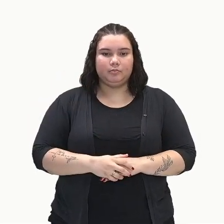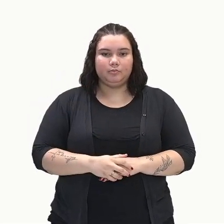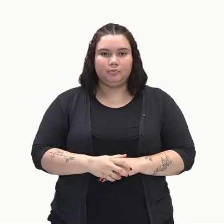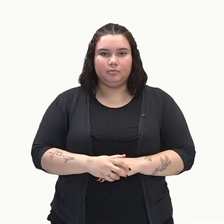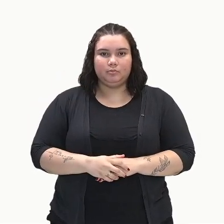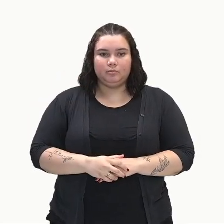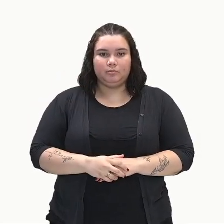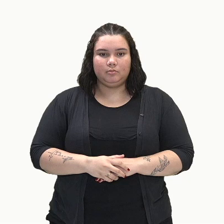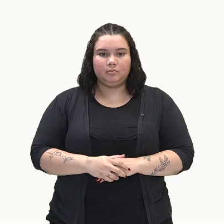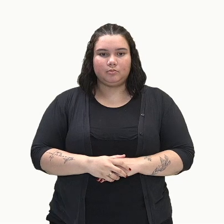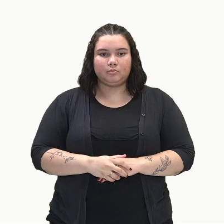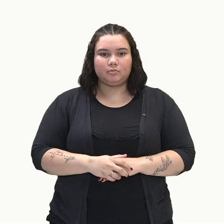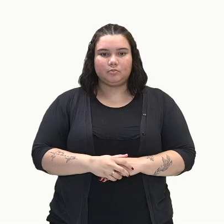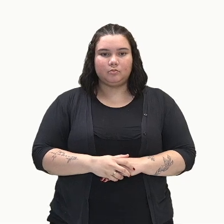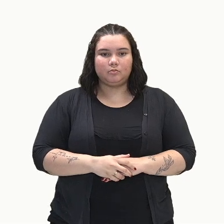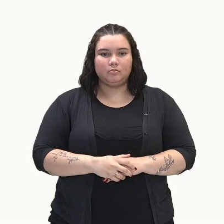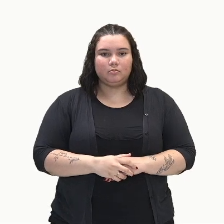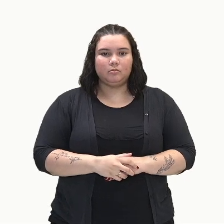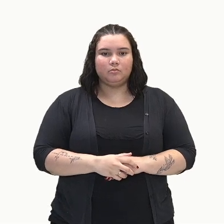Muito bem.